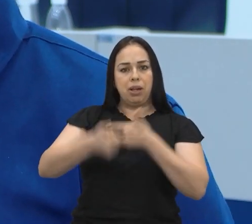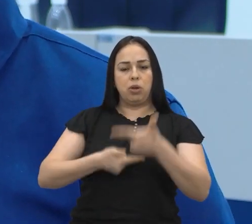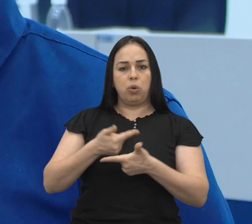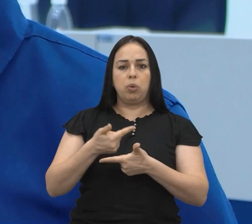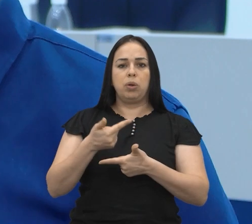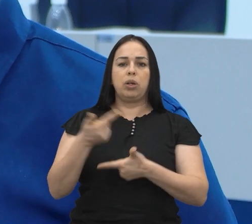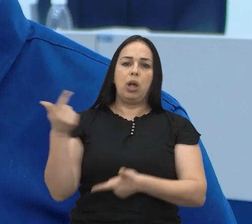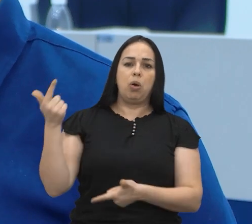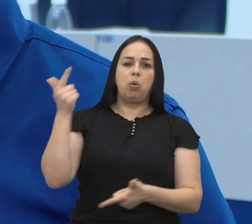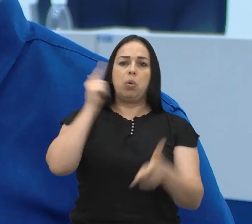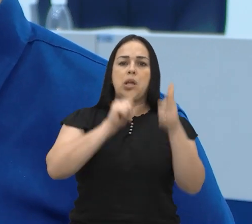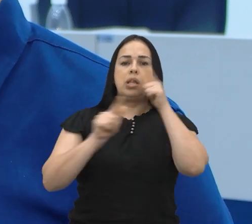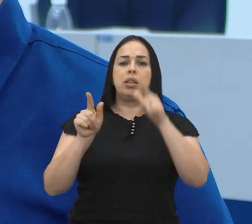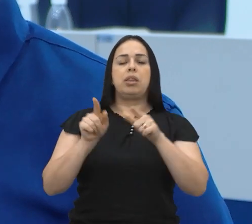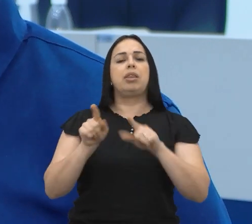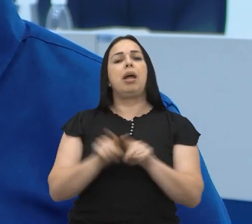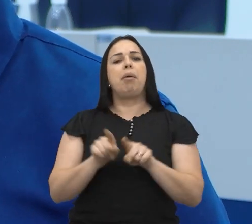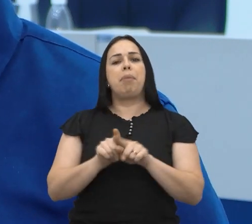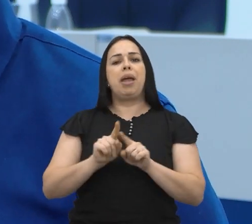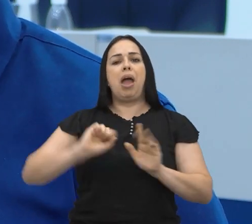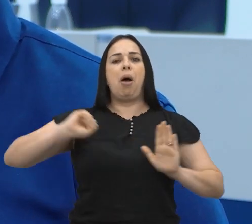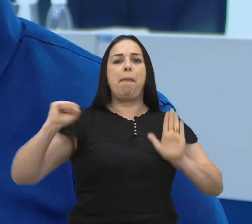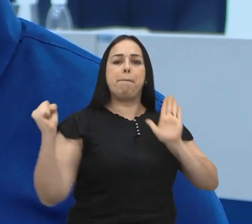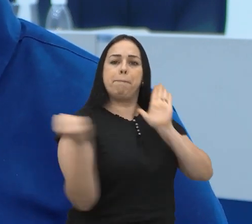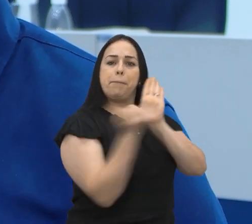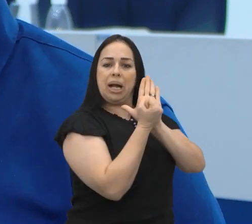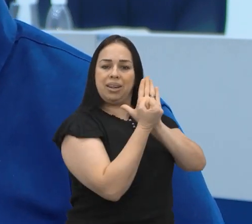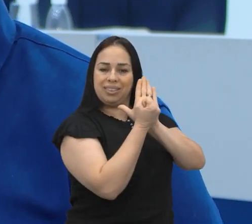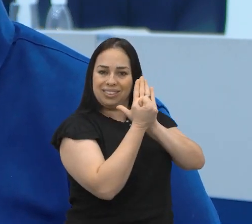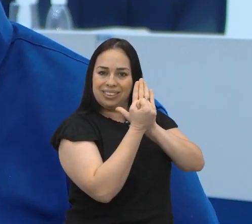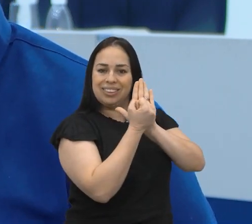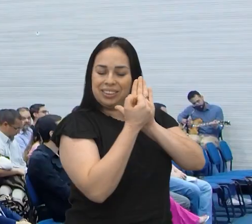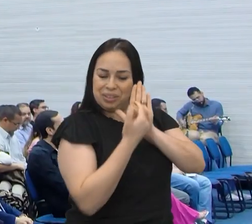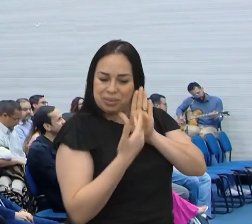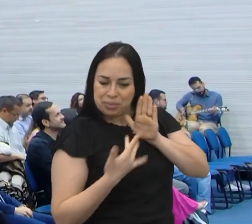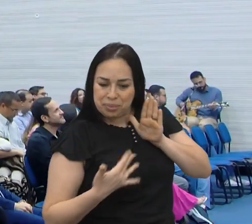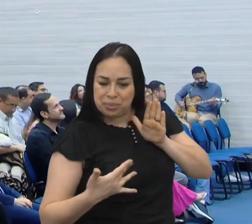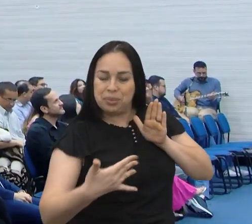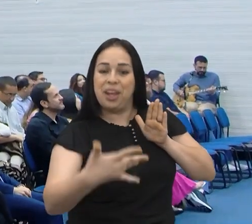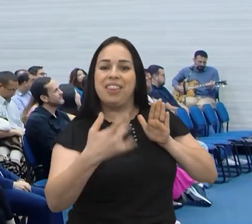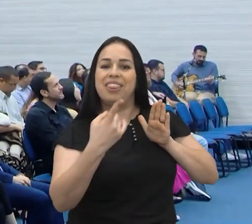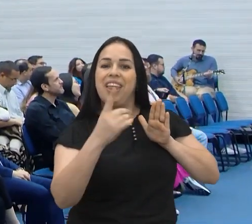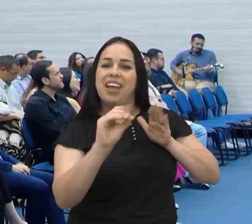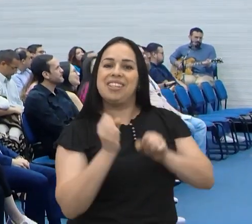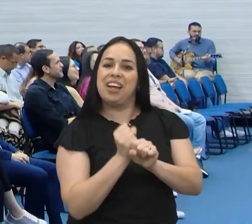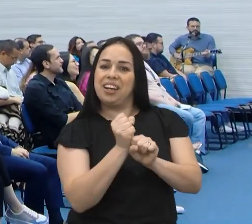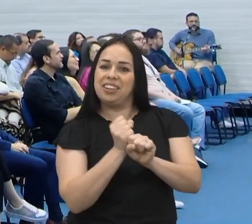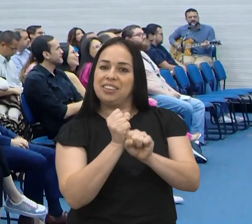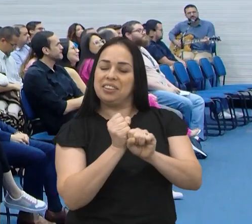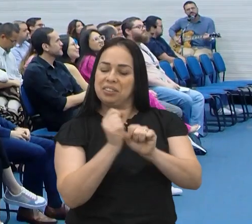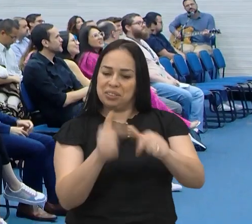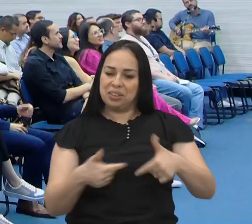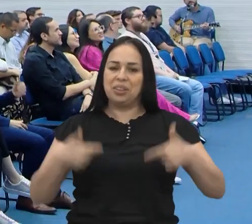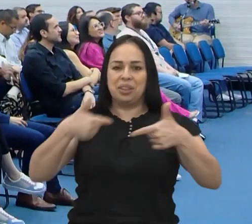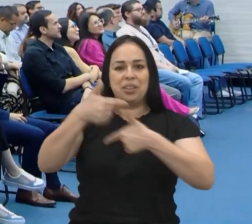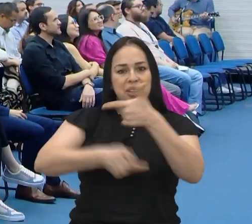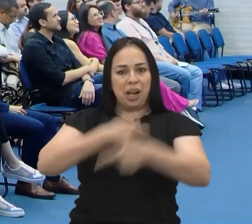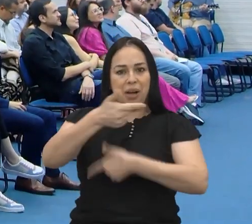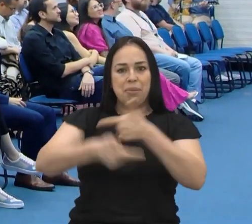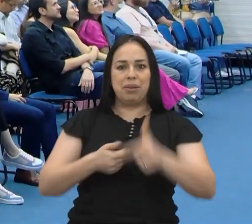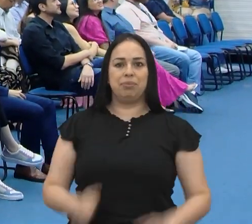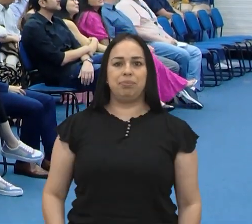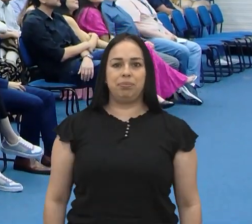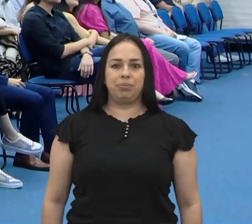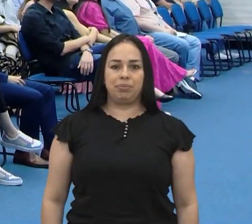em frente mais 10 anos também de muita dedicação com esse reconhecimento. E quem viveu o aprendizado dos últimos 10 anos